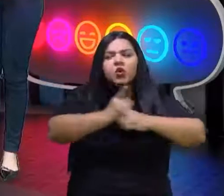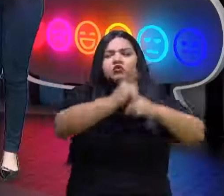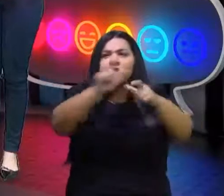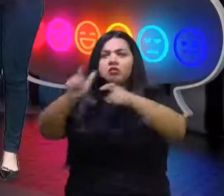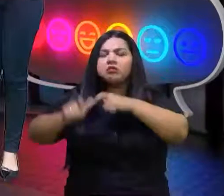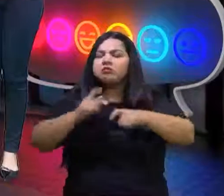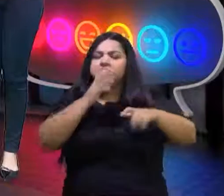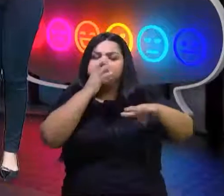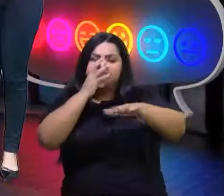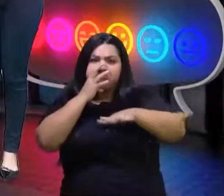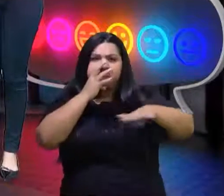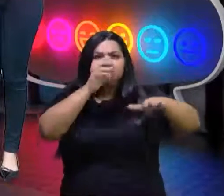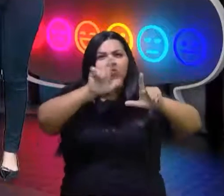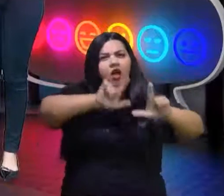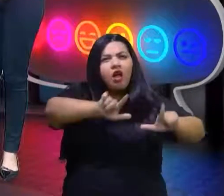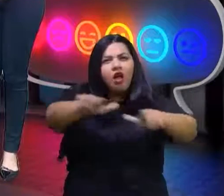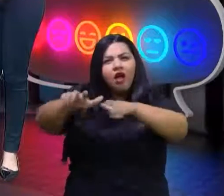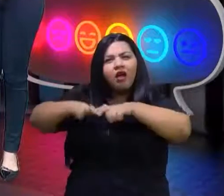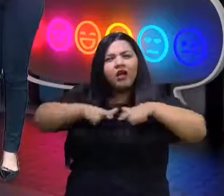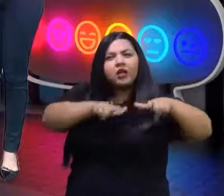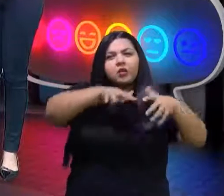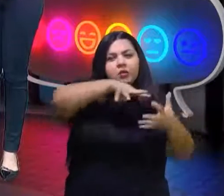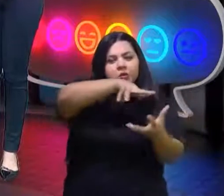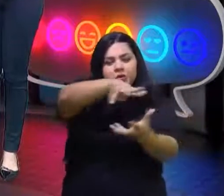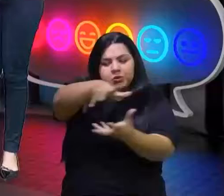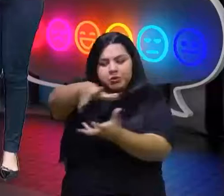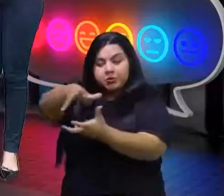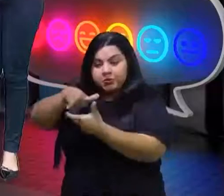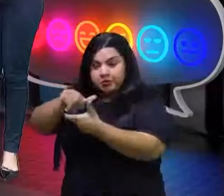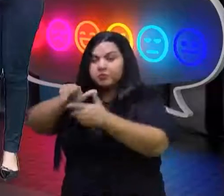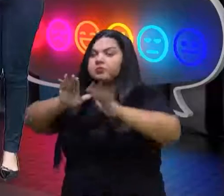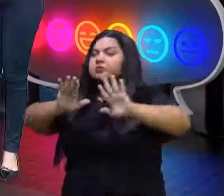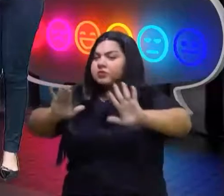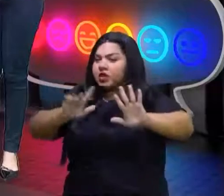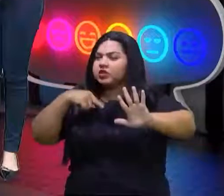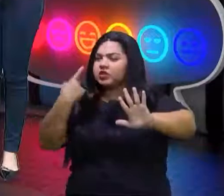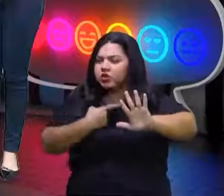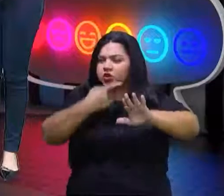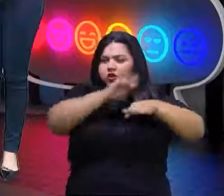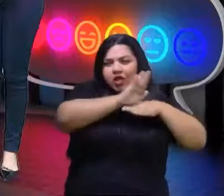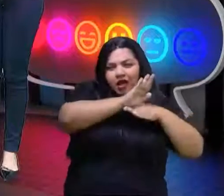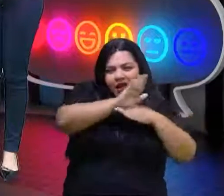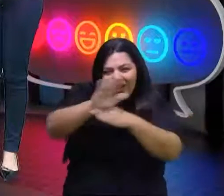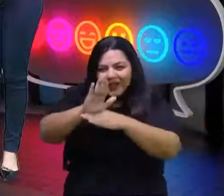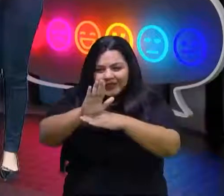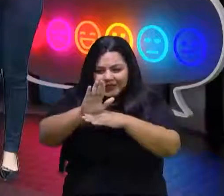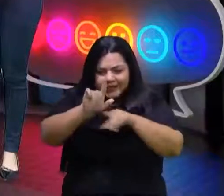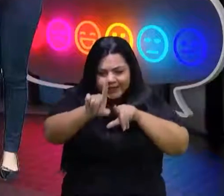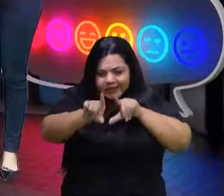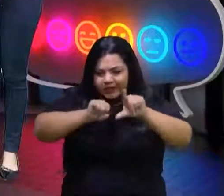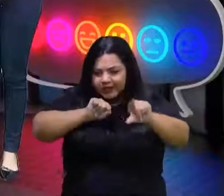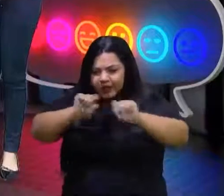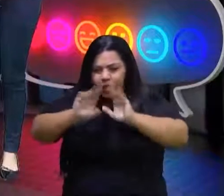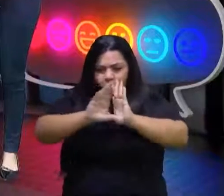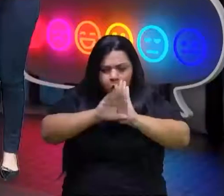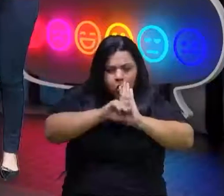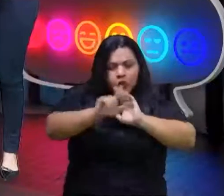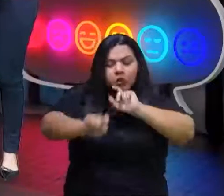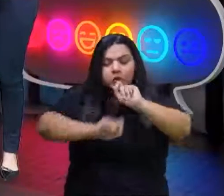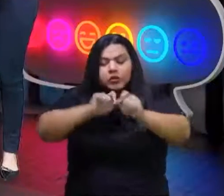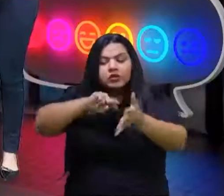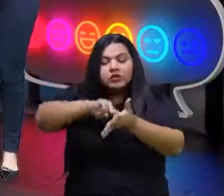muito impressionantes espalhados pelo mundo. Só que, para ajudar a gente nessa definição do que é